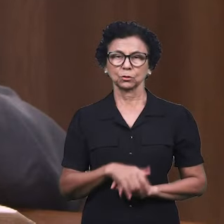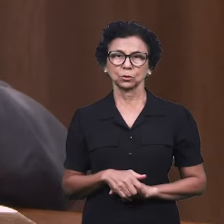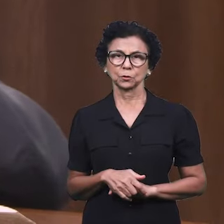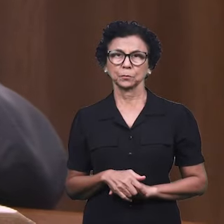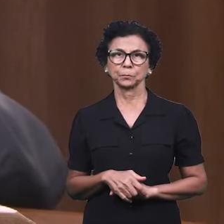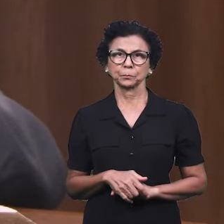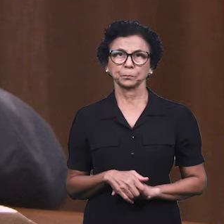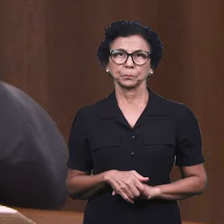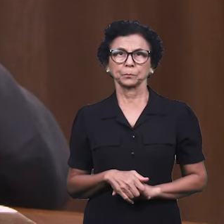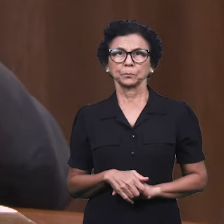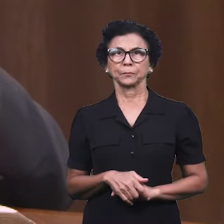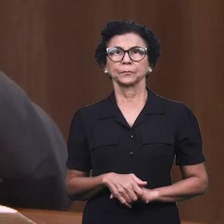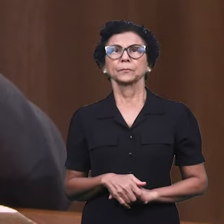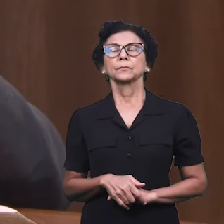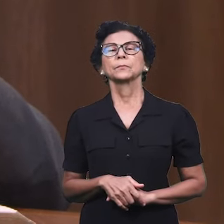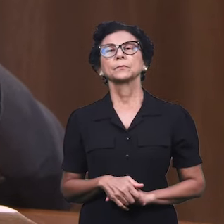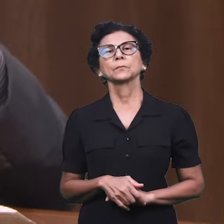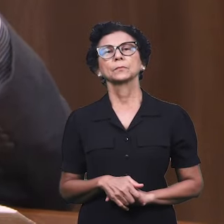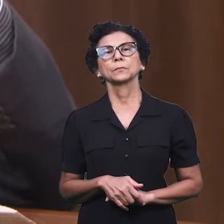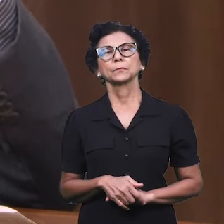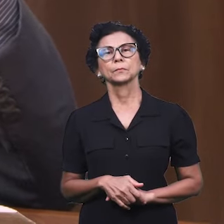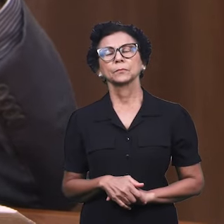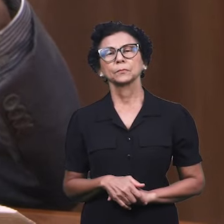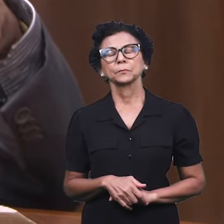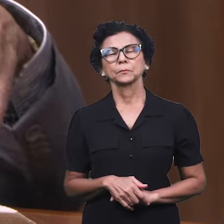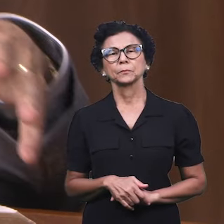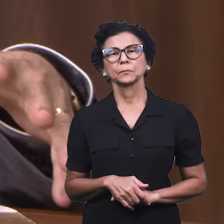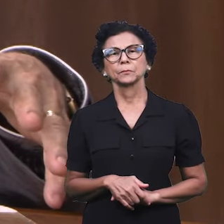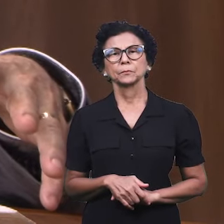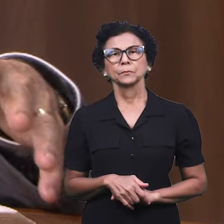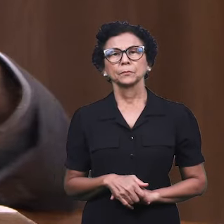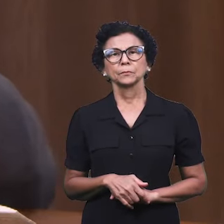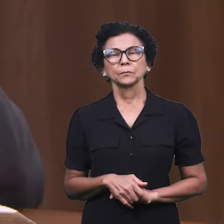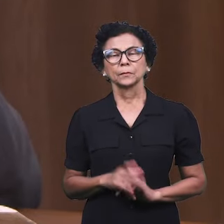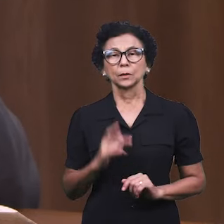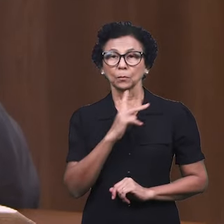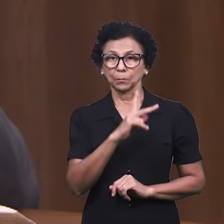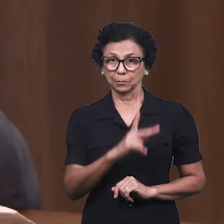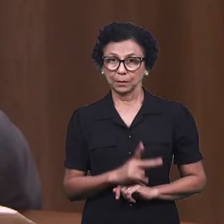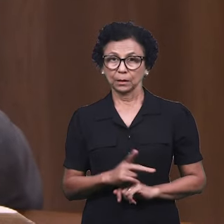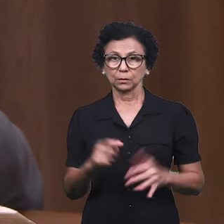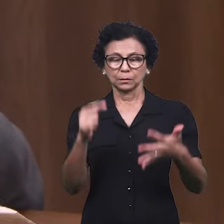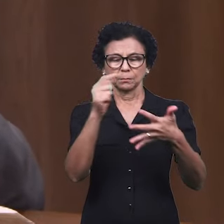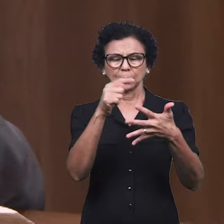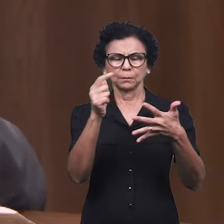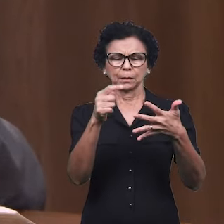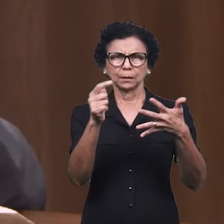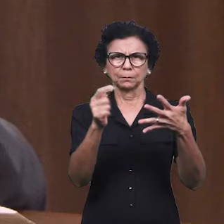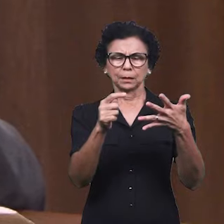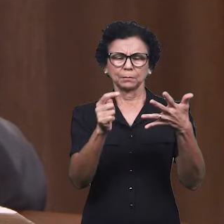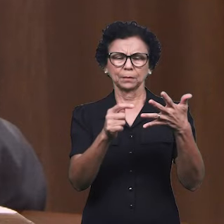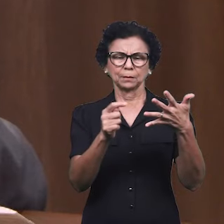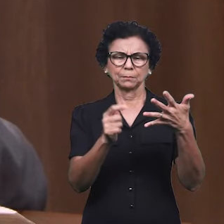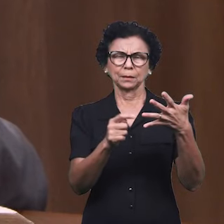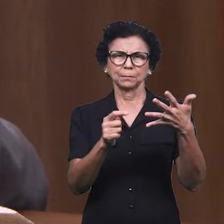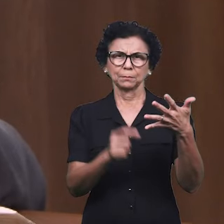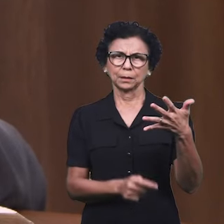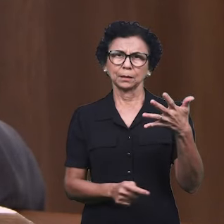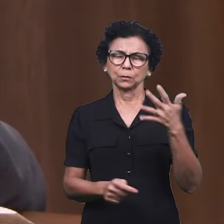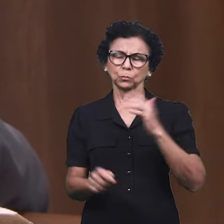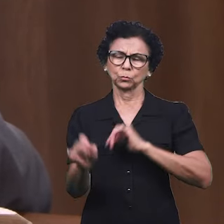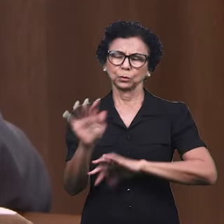Então, ele observe os irmãos que ele está fazendo várias recomendações. Cuidado com isso, cuidado com a palavra persuasiva, cuidado